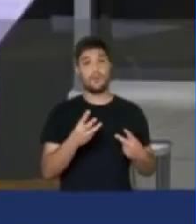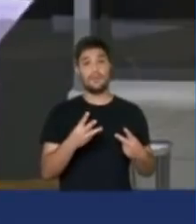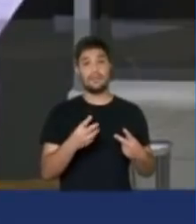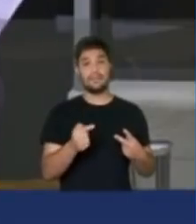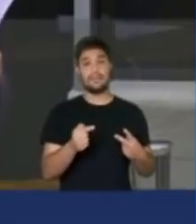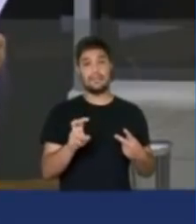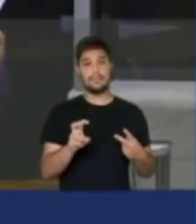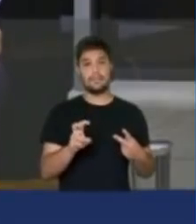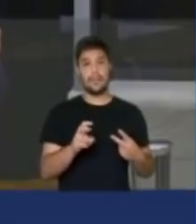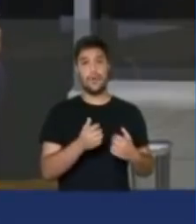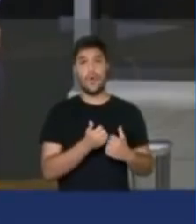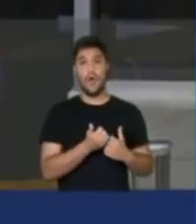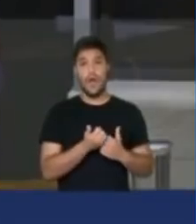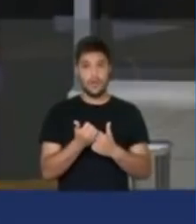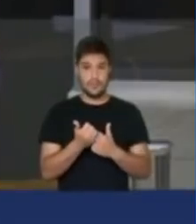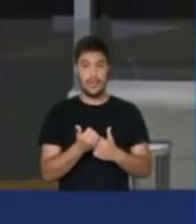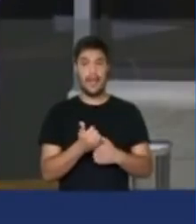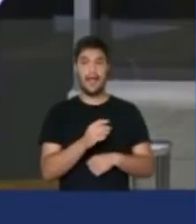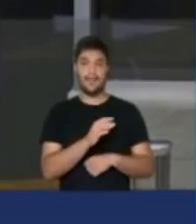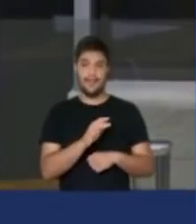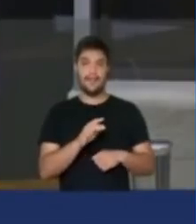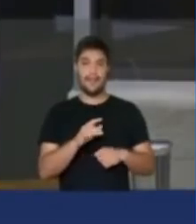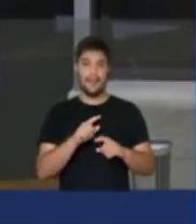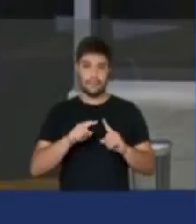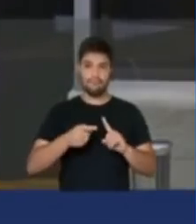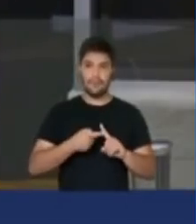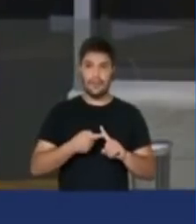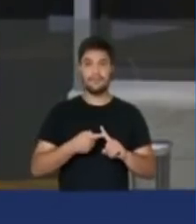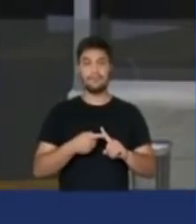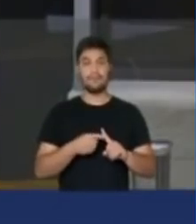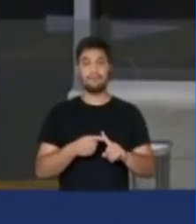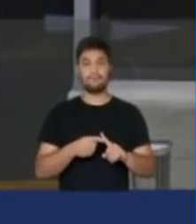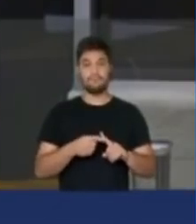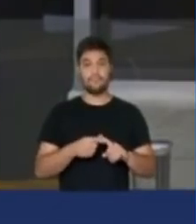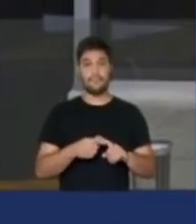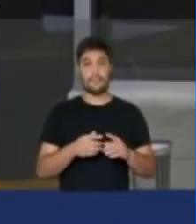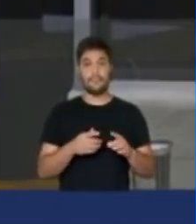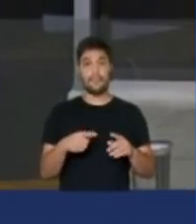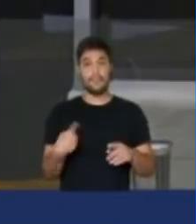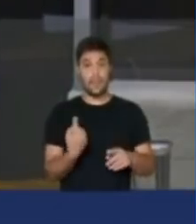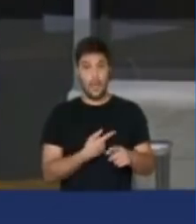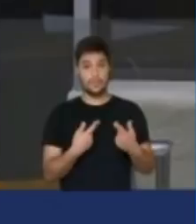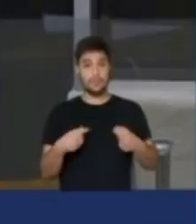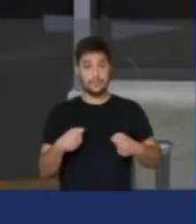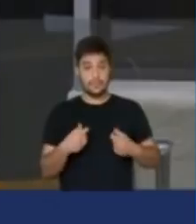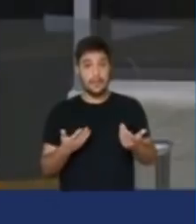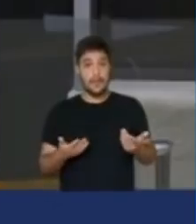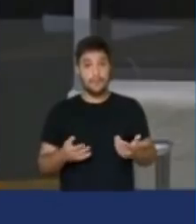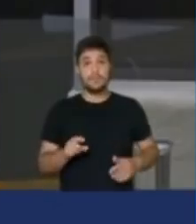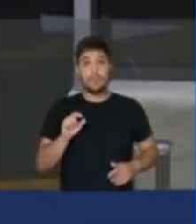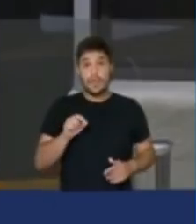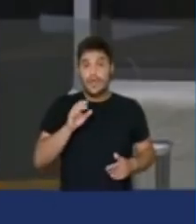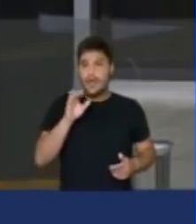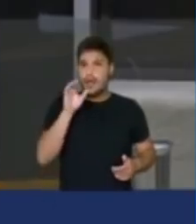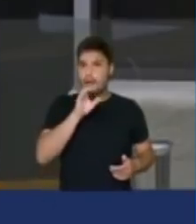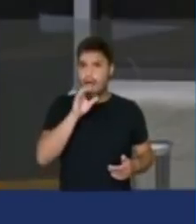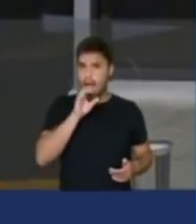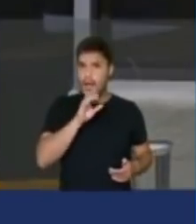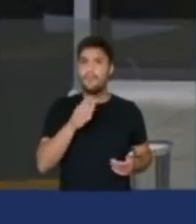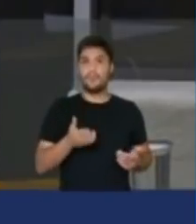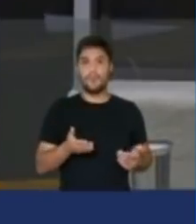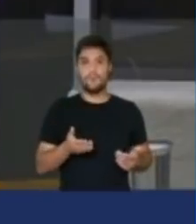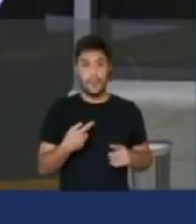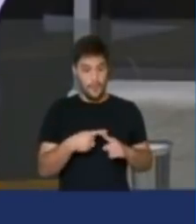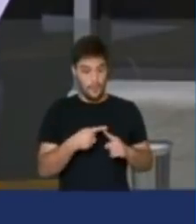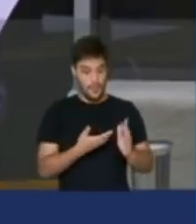R$2.375 para auxiliares e parteiras. Então, nós precisamos, na medida do possível, fazer isso quanto antes, porque a